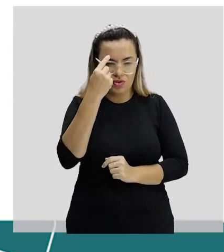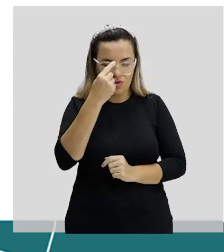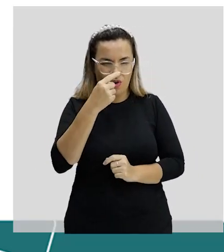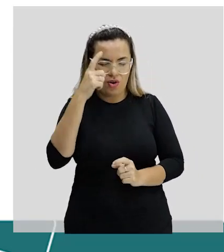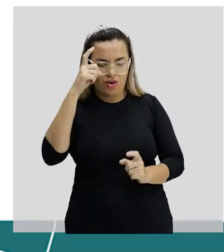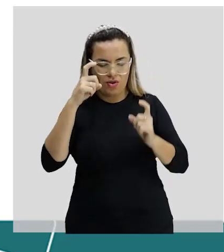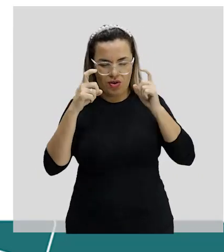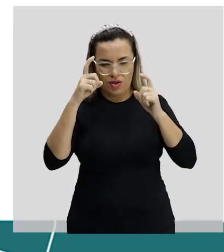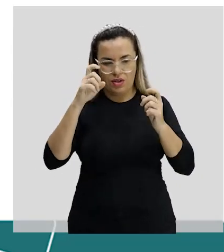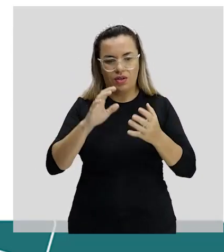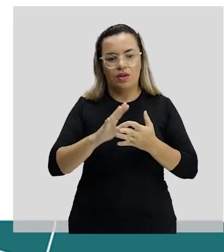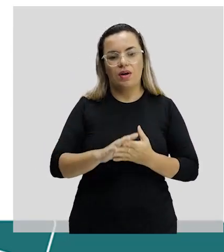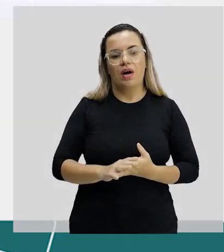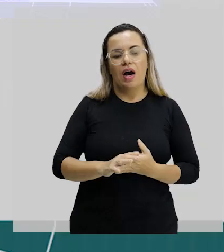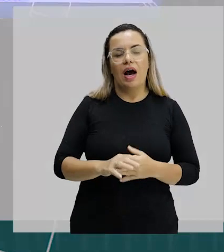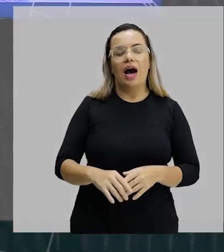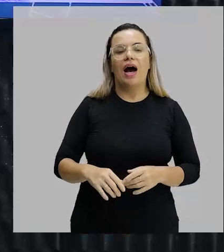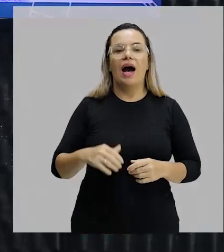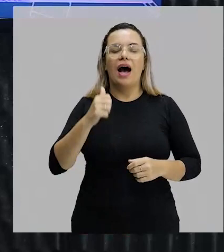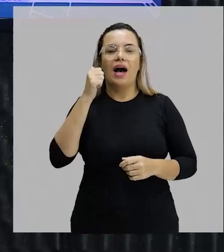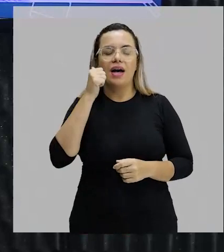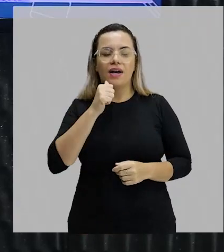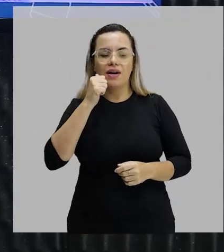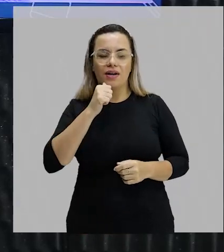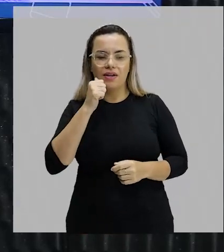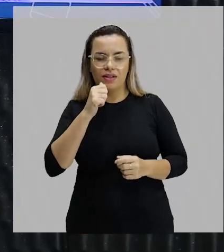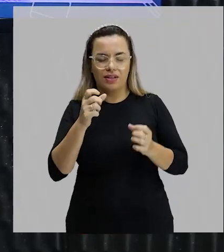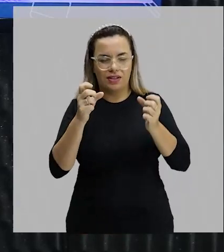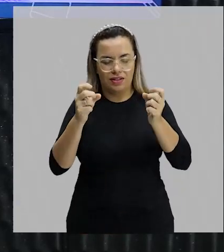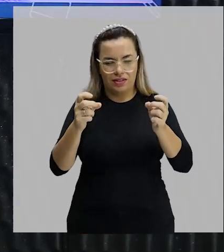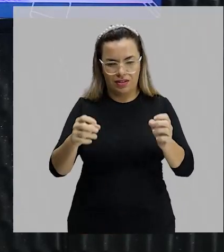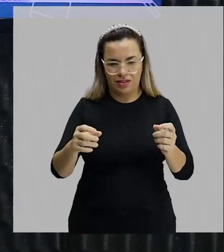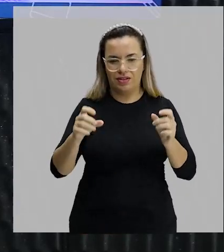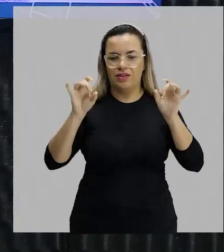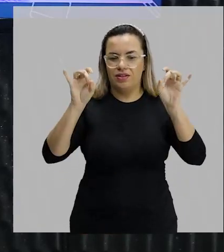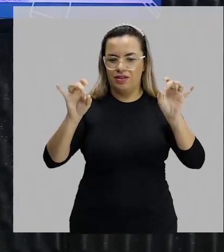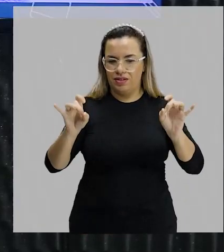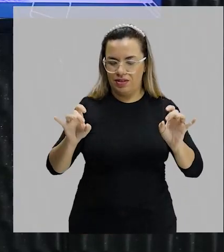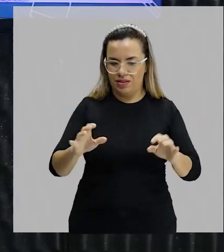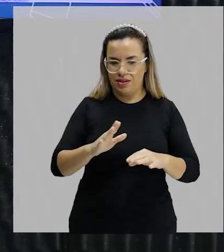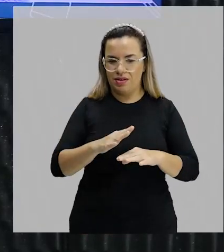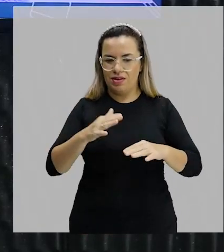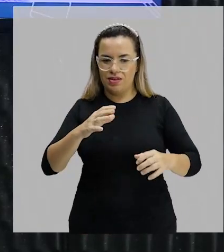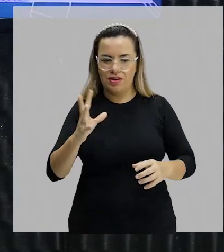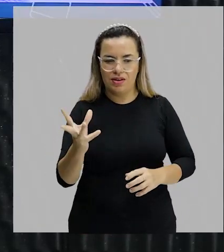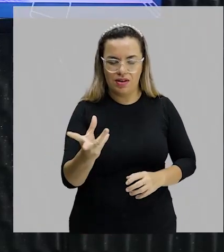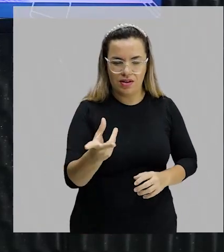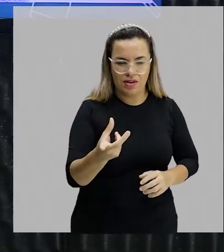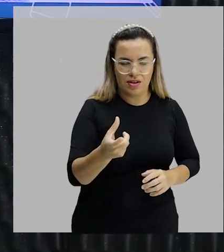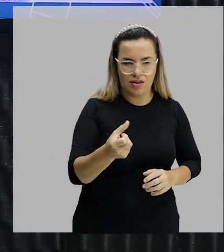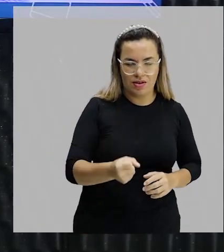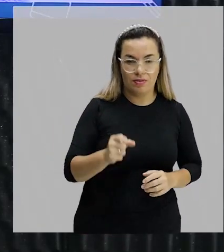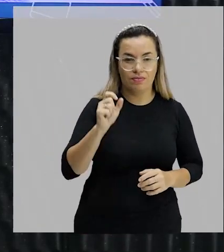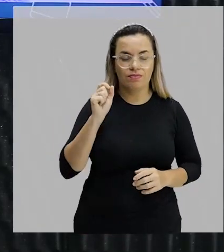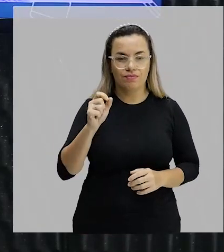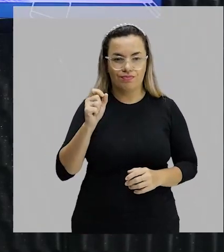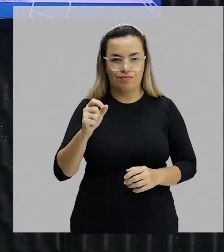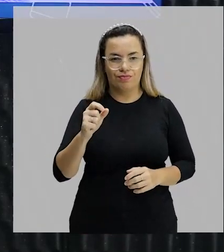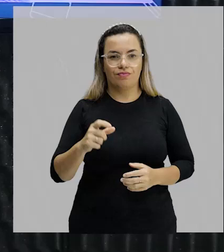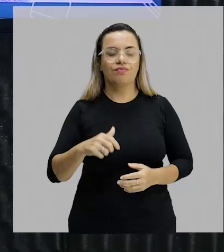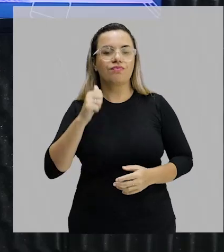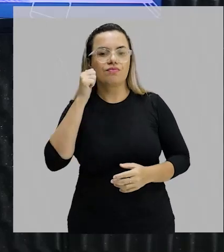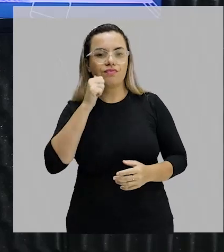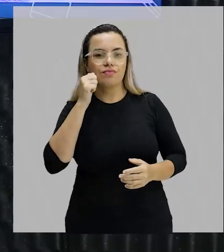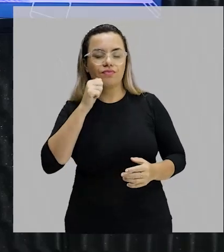habilidade maior do que os homens. Eu sempre digo que nós somos homens, nós somos lentos, nós somos lerdos. Porque a mulher ela consegue identificar,